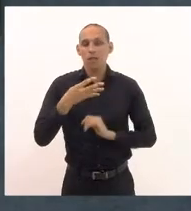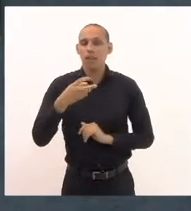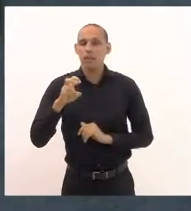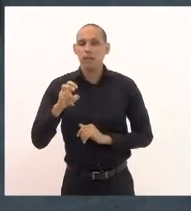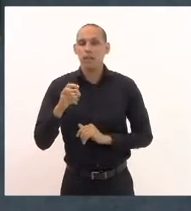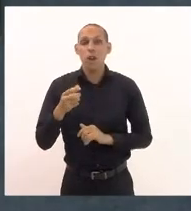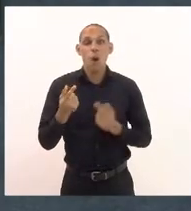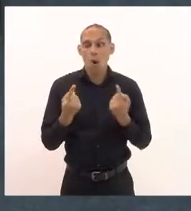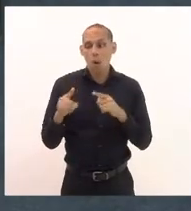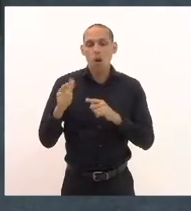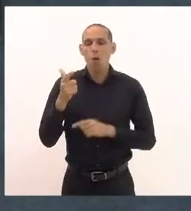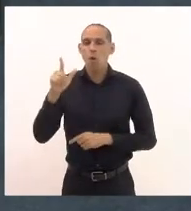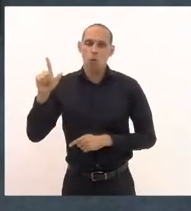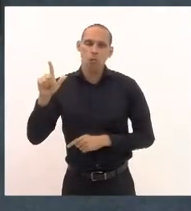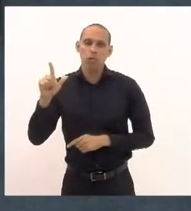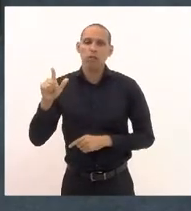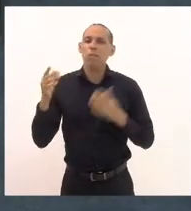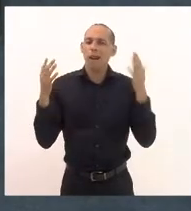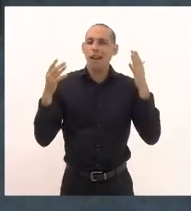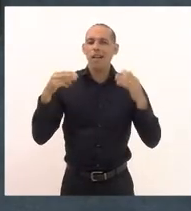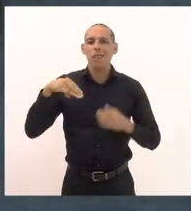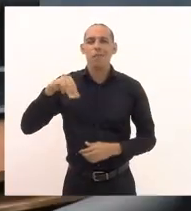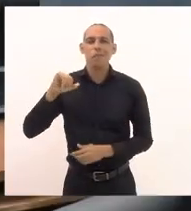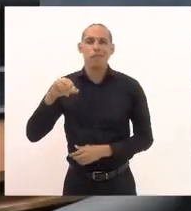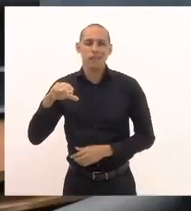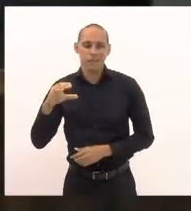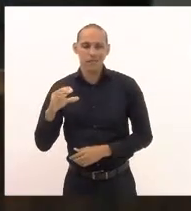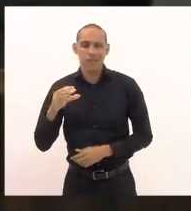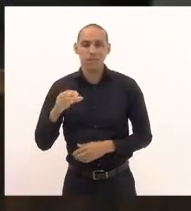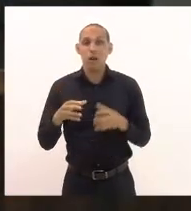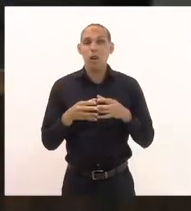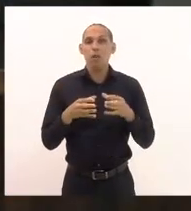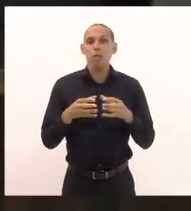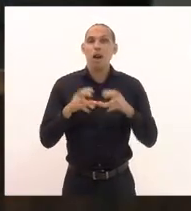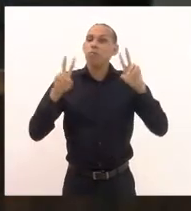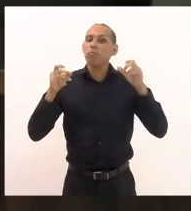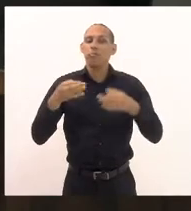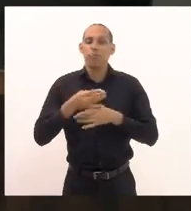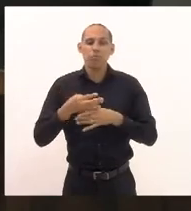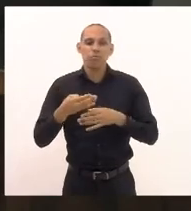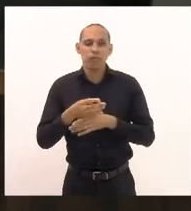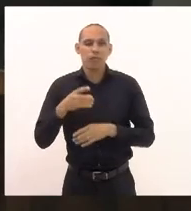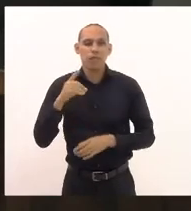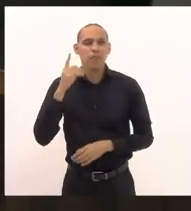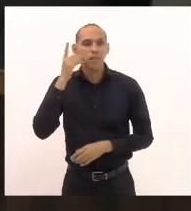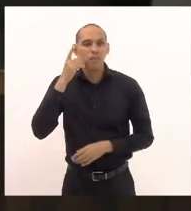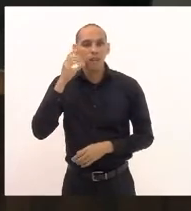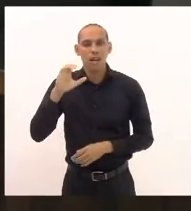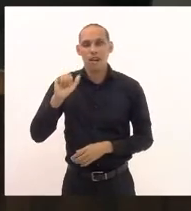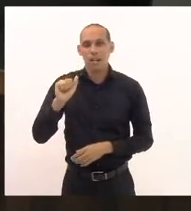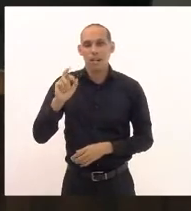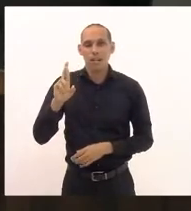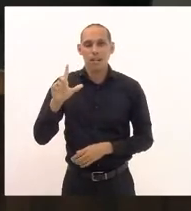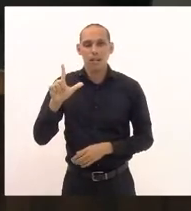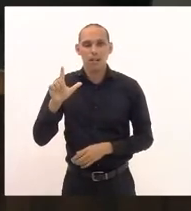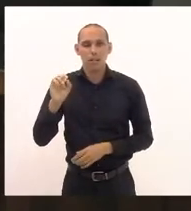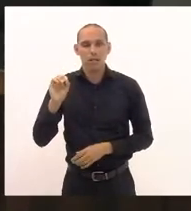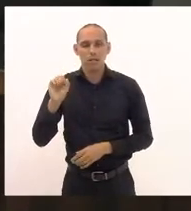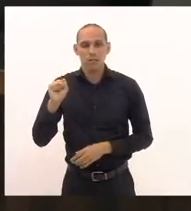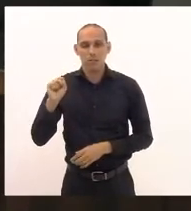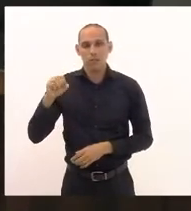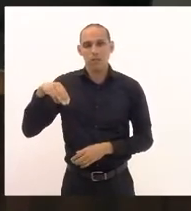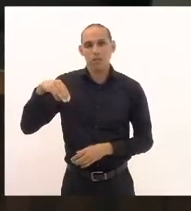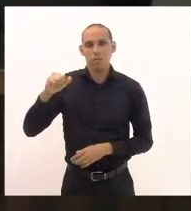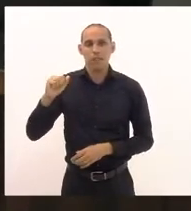parabenizando o deputado Carlos Mink pela iniciativa. Pela Comissão de Assuntos Municipais, deputado Carlos Macedo. Deputado